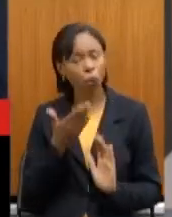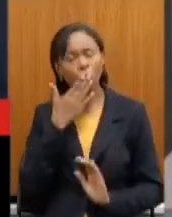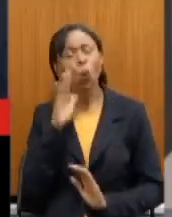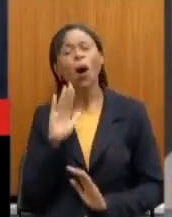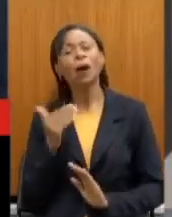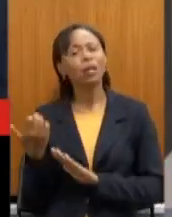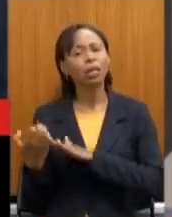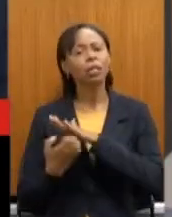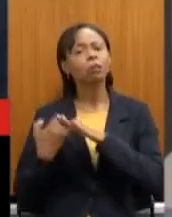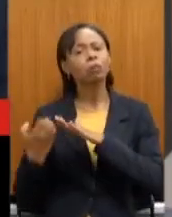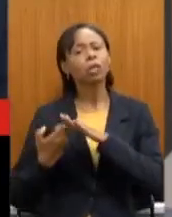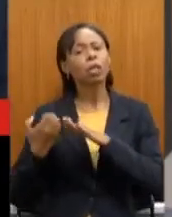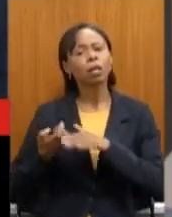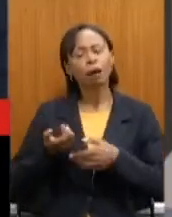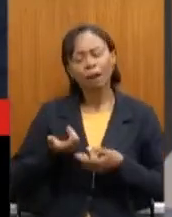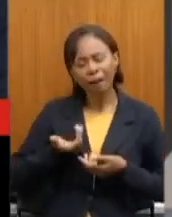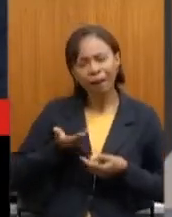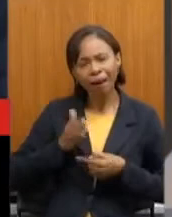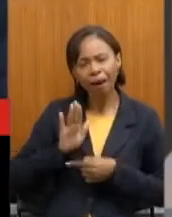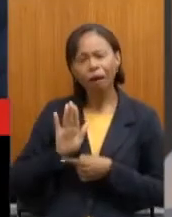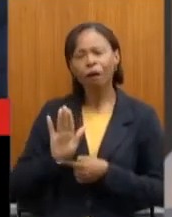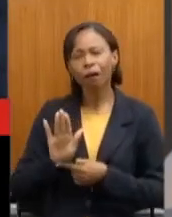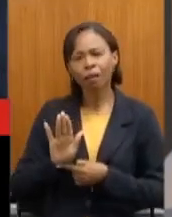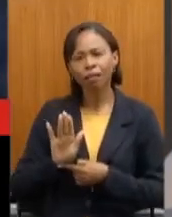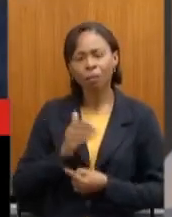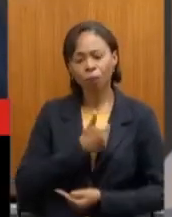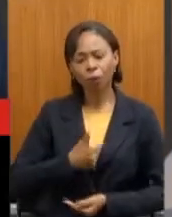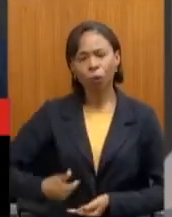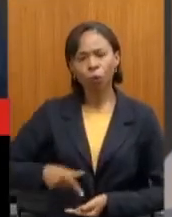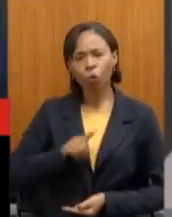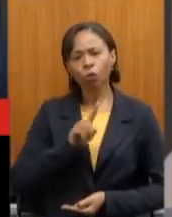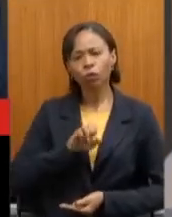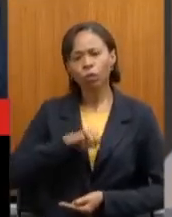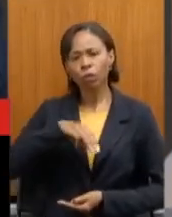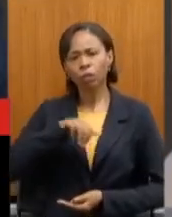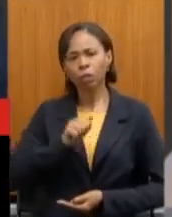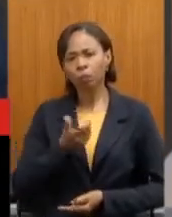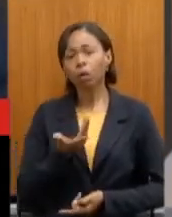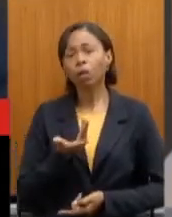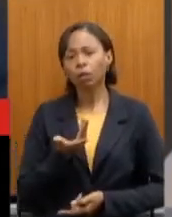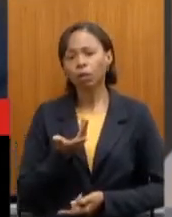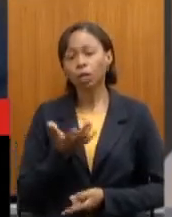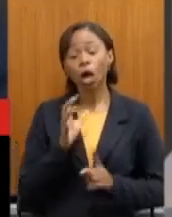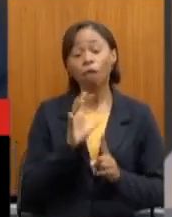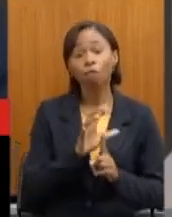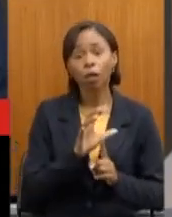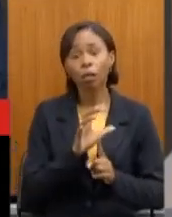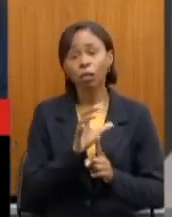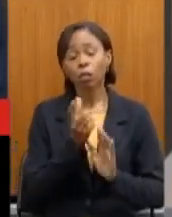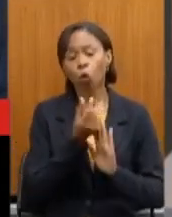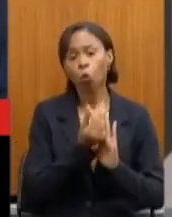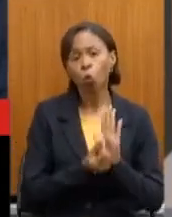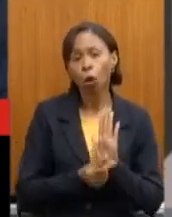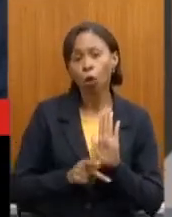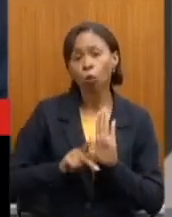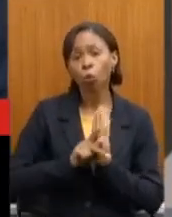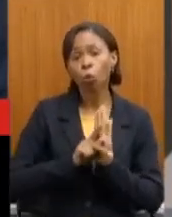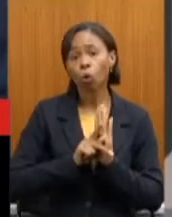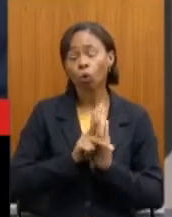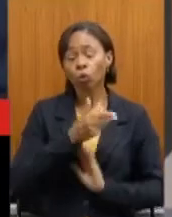aqui pelo governo zema e qual o impacto disso nas contas públicas além disso quais estudos